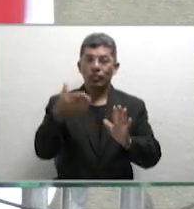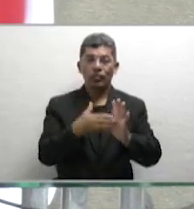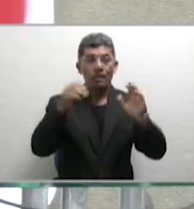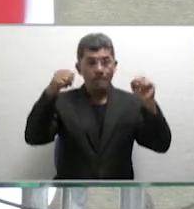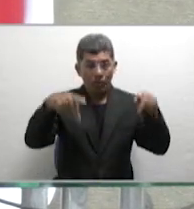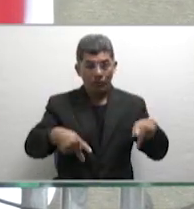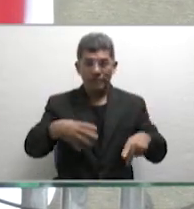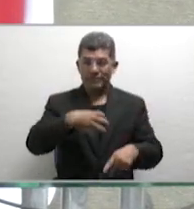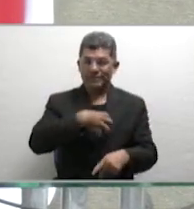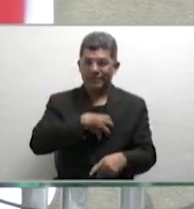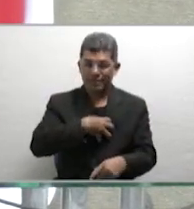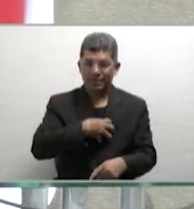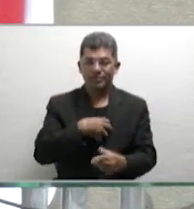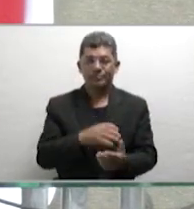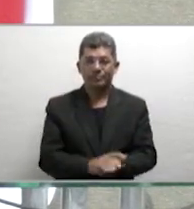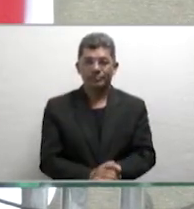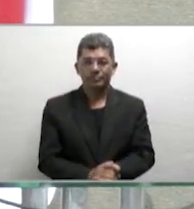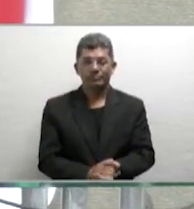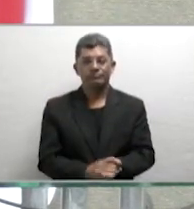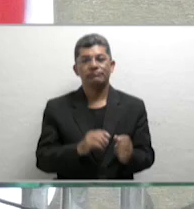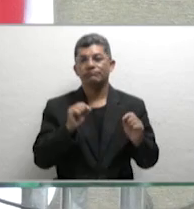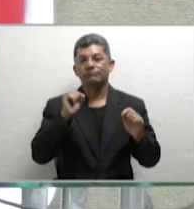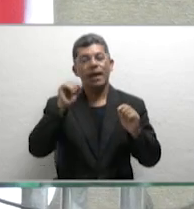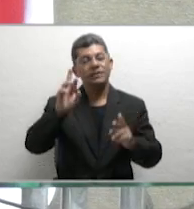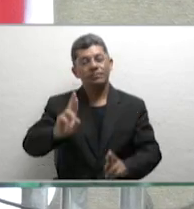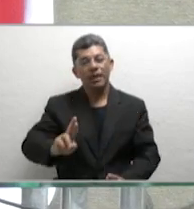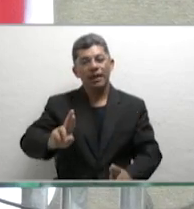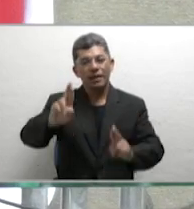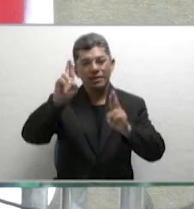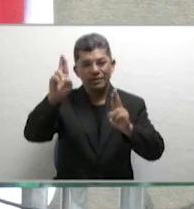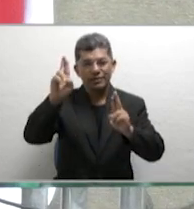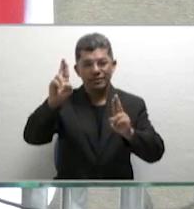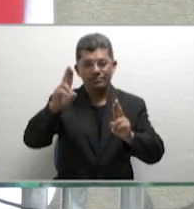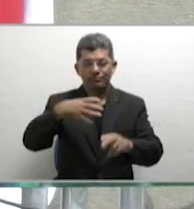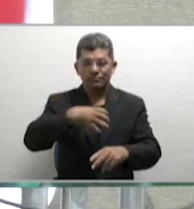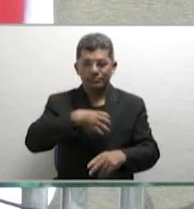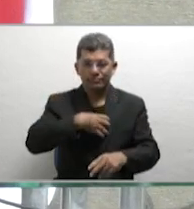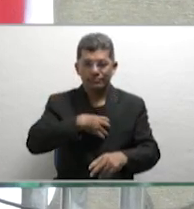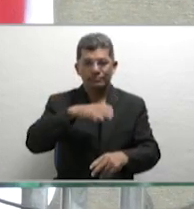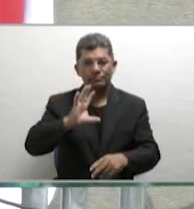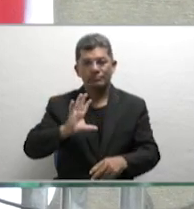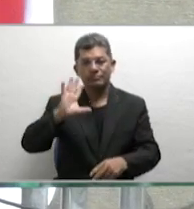sinta a esperança, sinta que